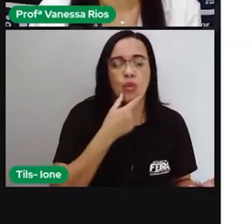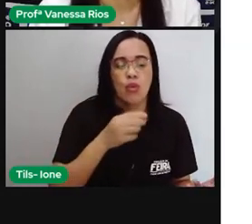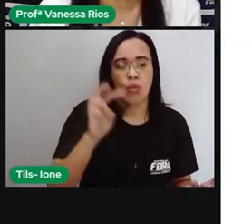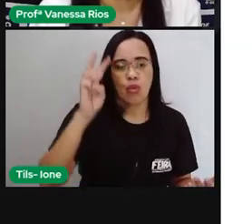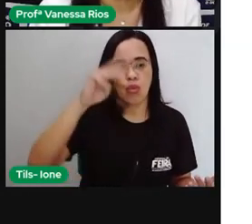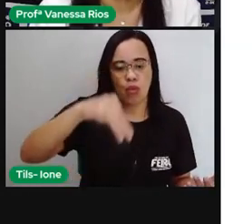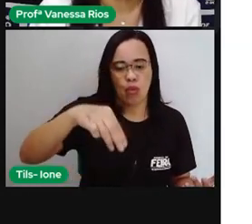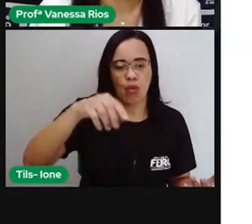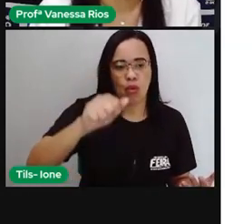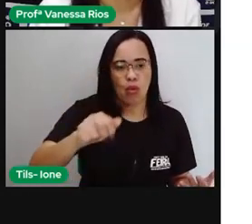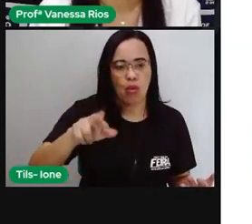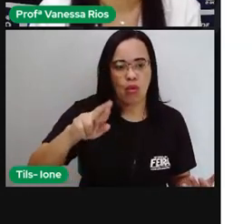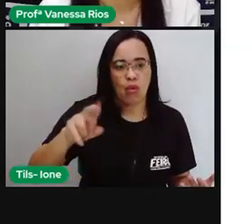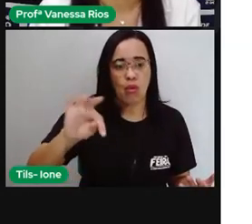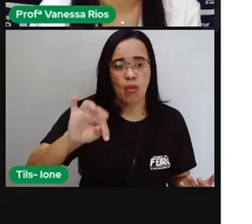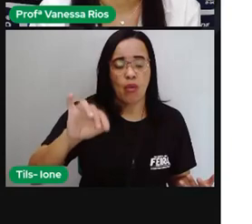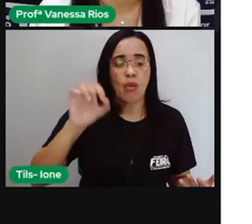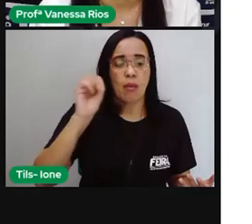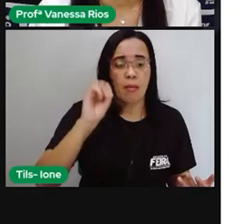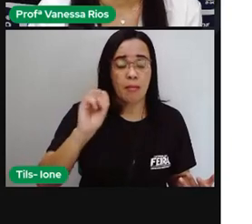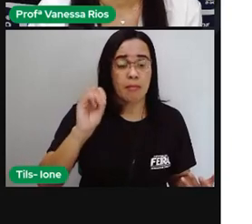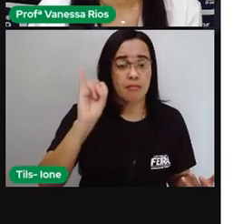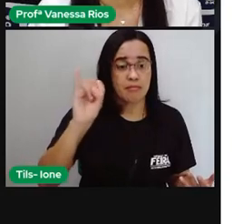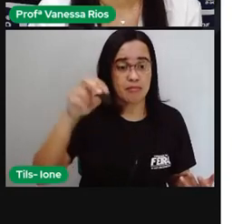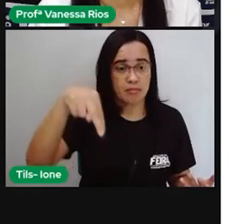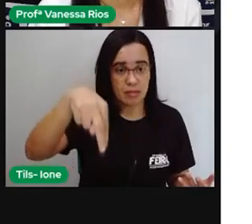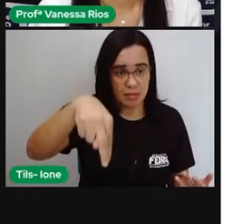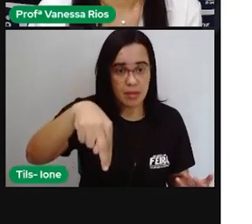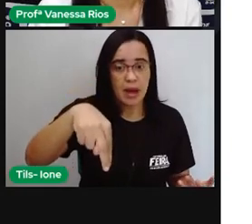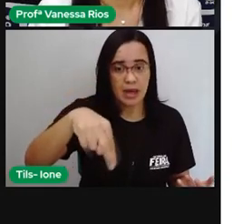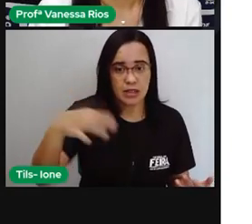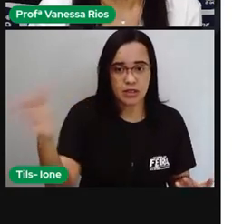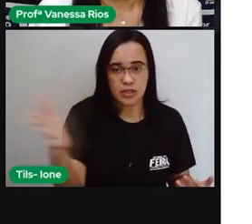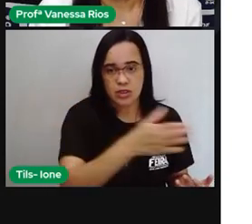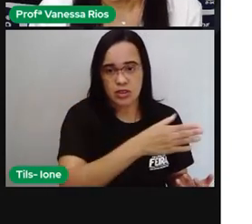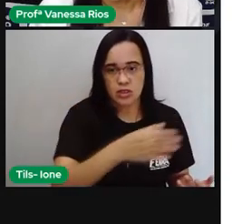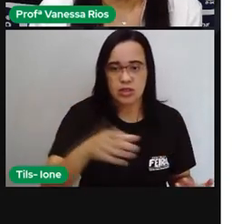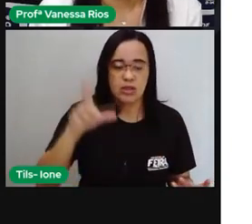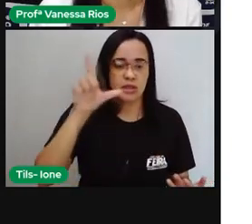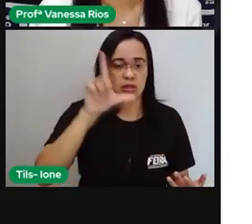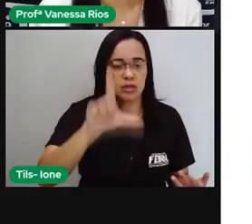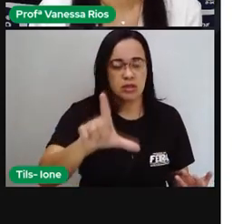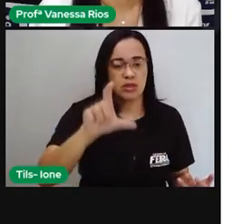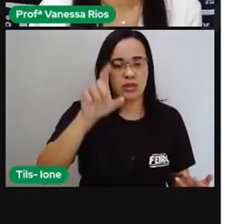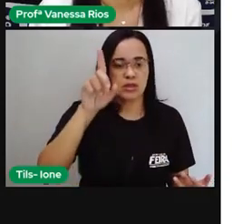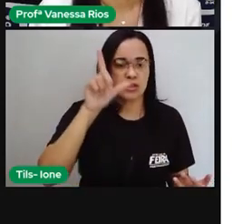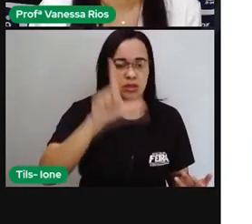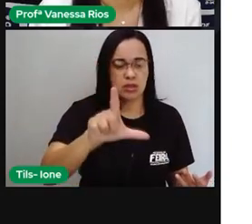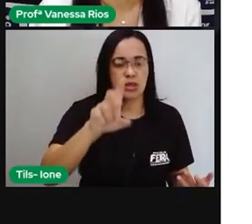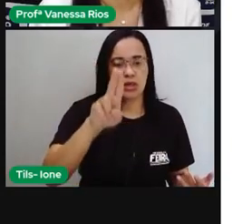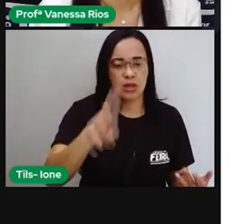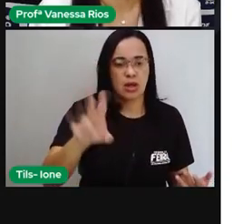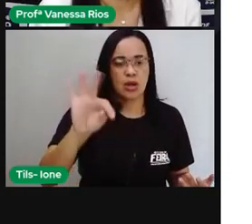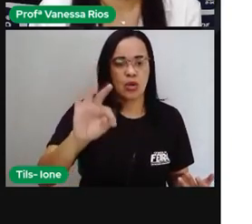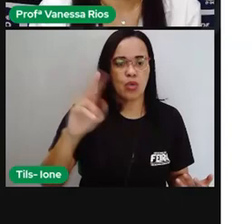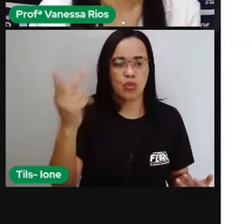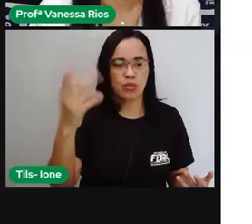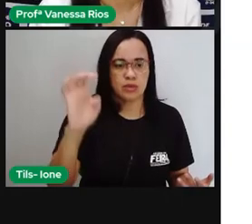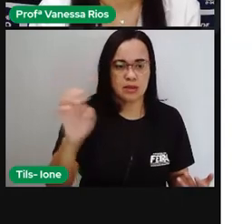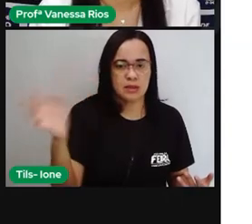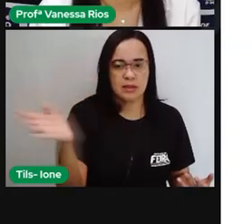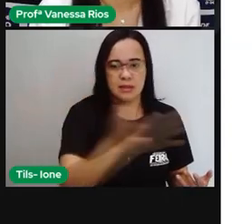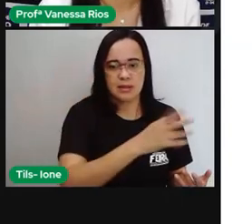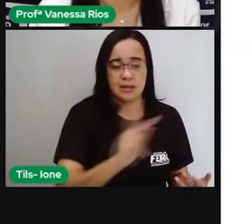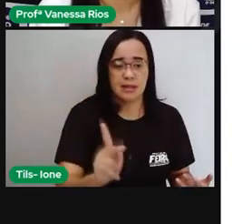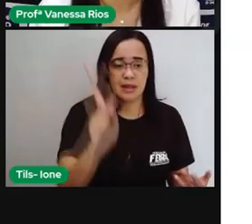contra o racismo lá nos Estados Unidos, reconhecido aí mundialmente, recebeu até prêmio Nobel da Paz